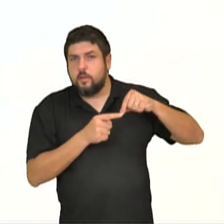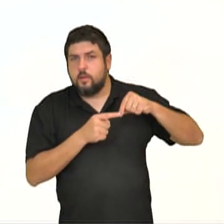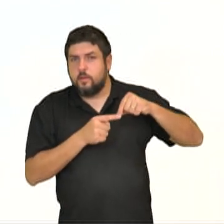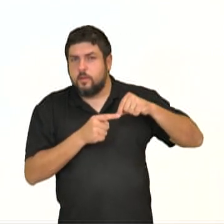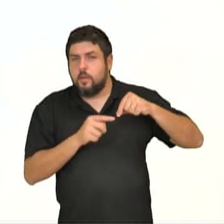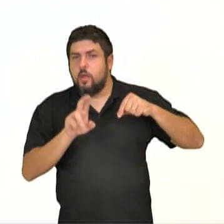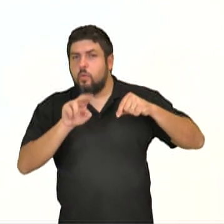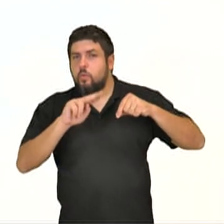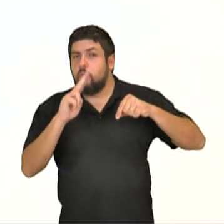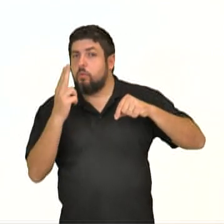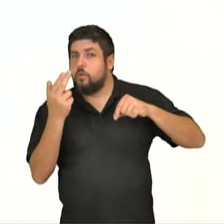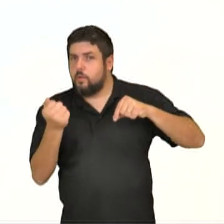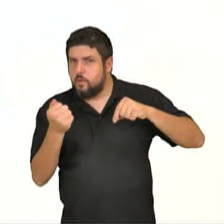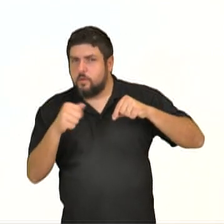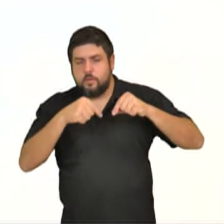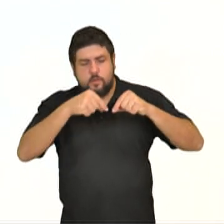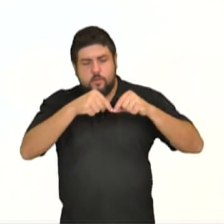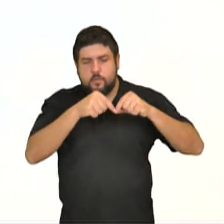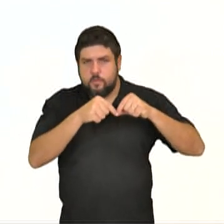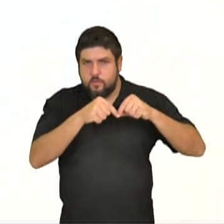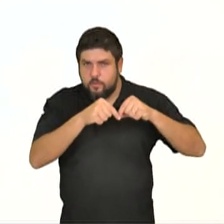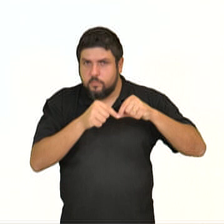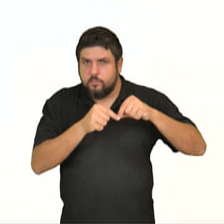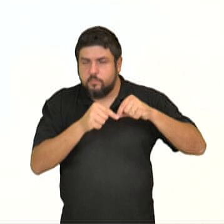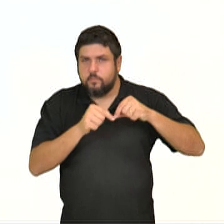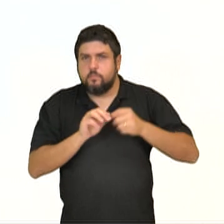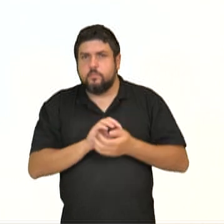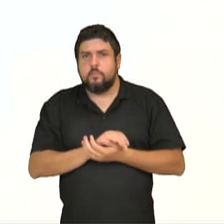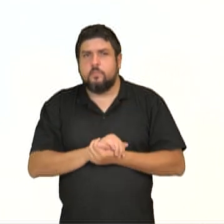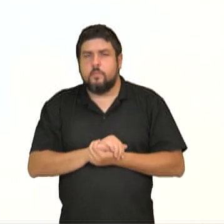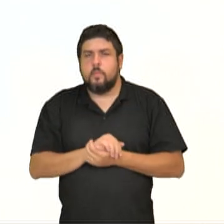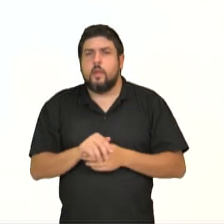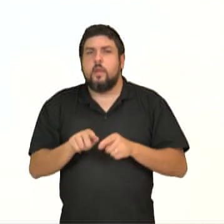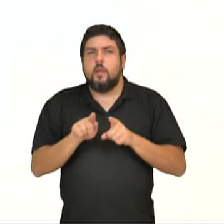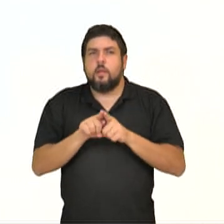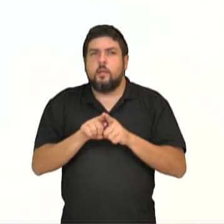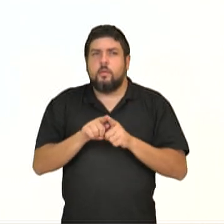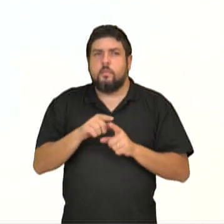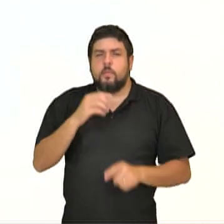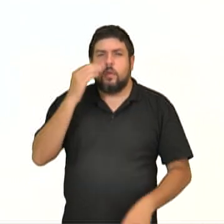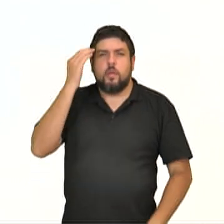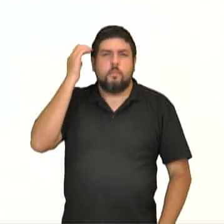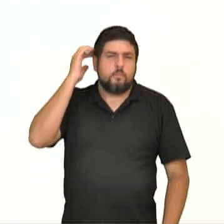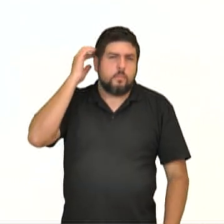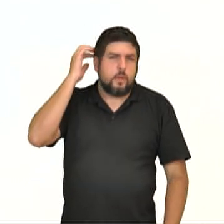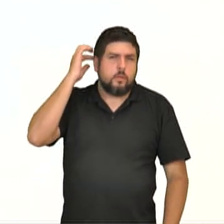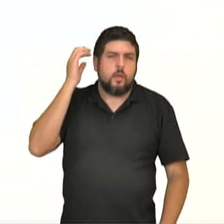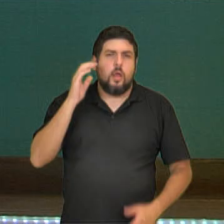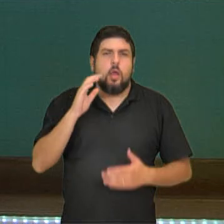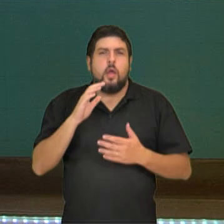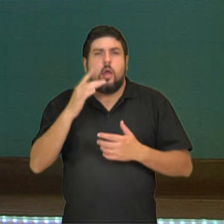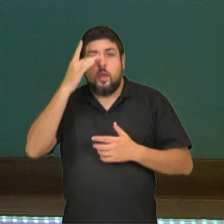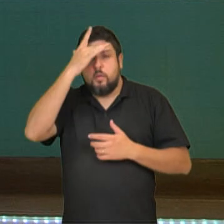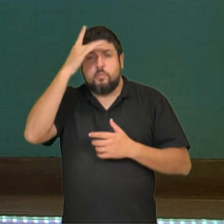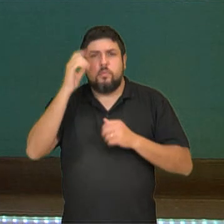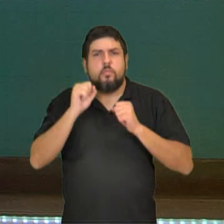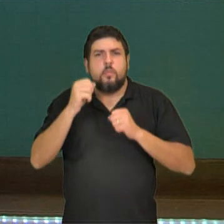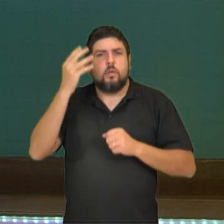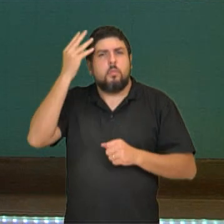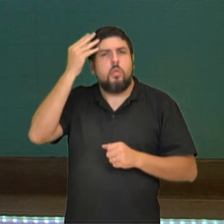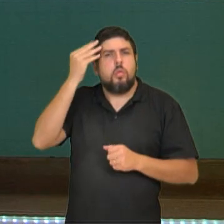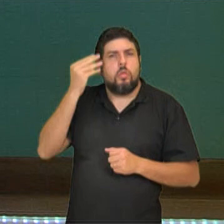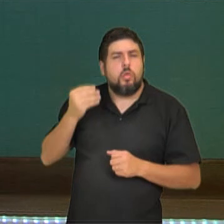no dedo. Micoses no couro cabeludo, que a pessoa pode ficar até com algumas falhas, ter a queda